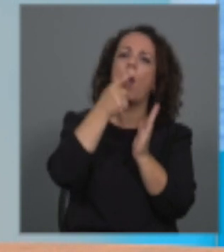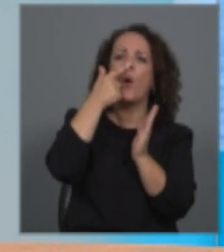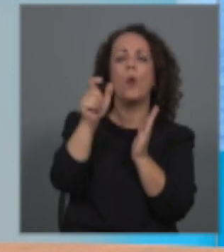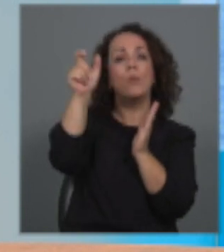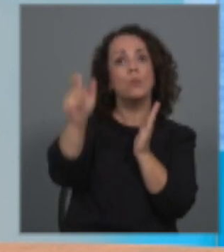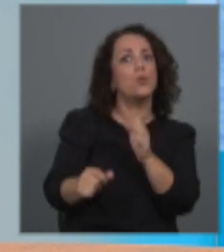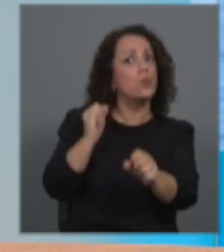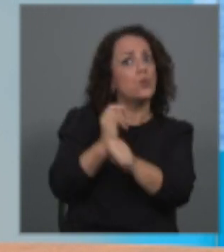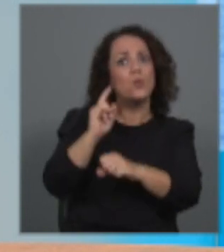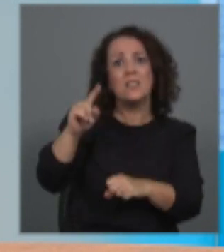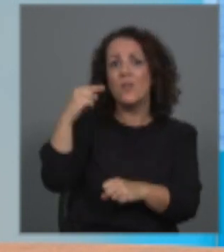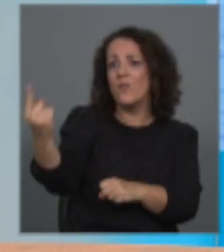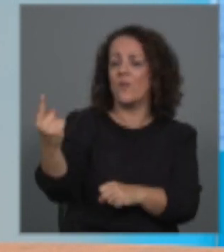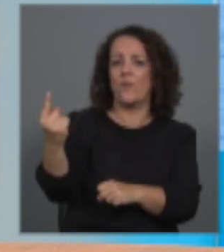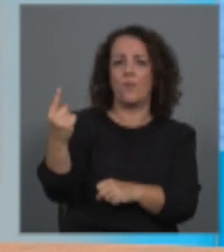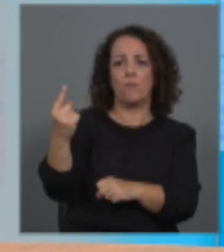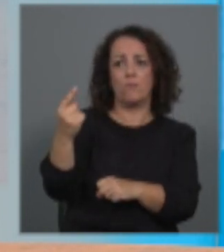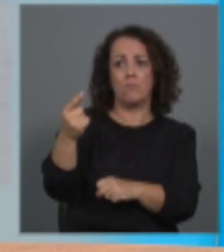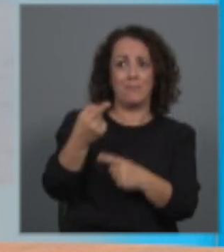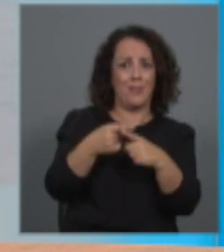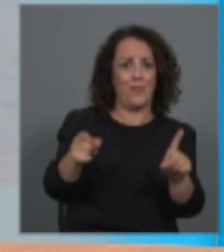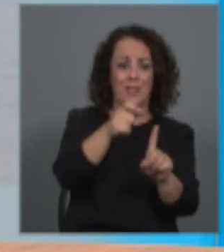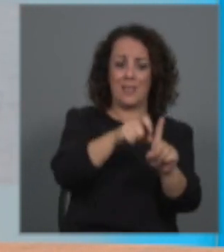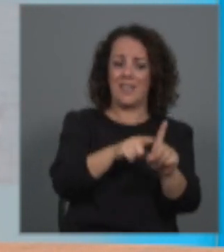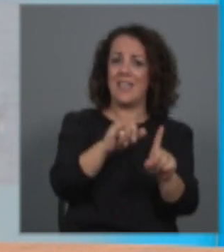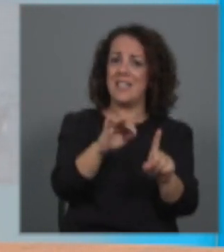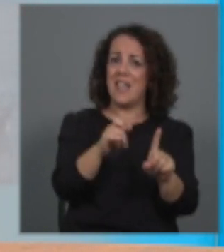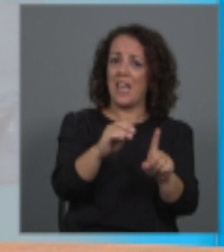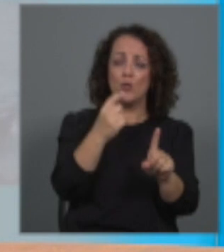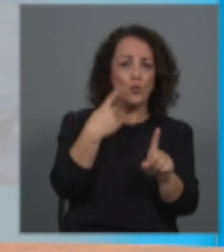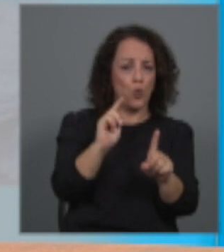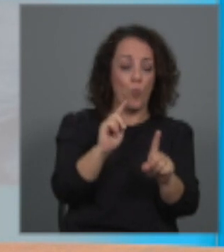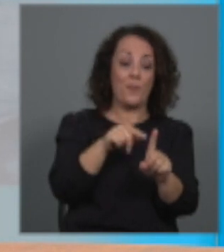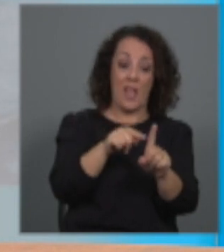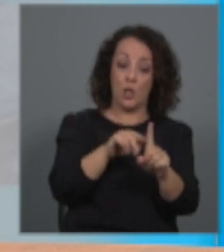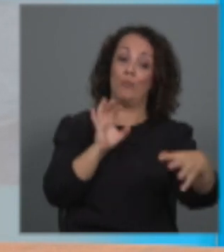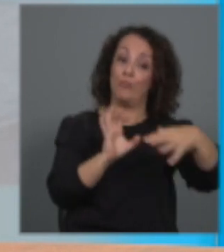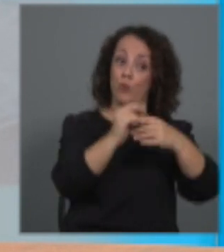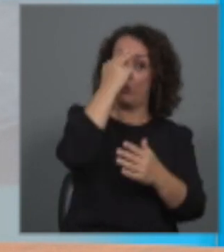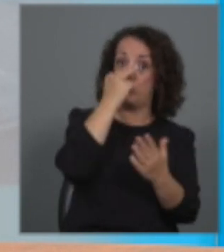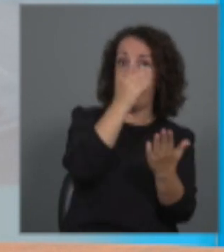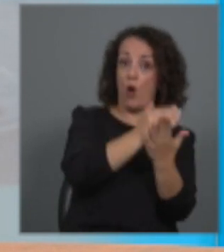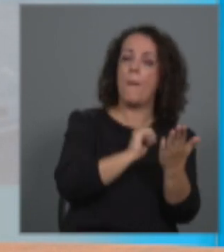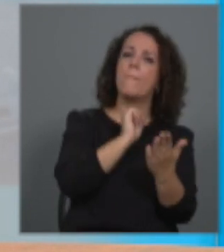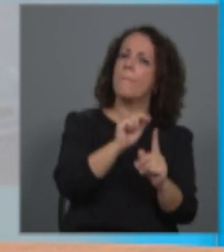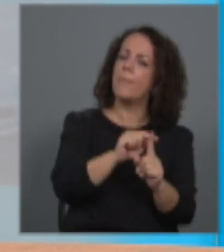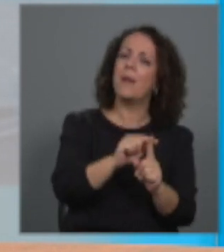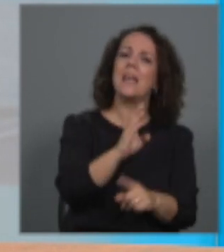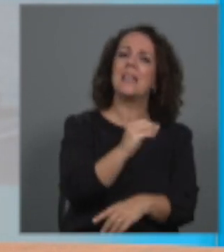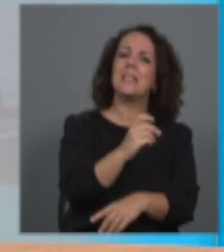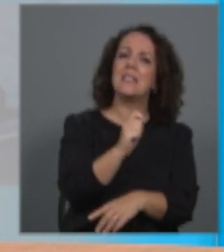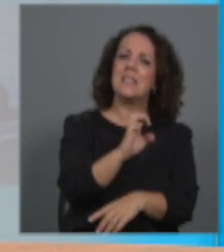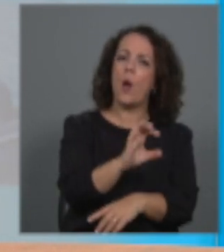diferente do profeta Isaías. O profeta Isaías, histórico, é do século VIII.